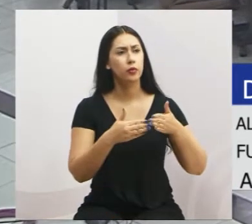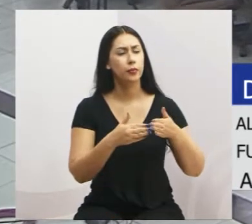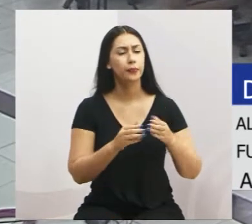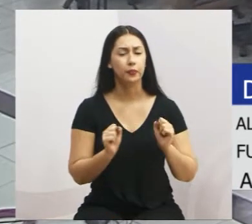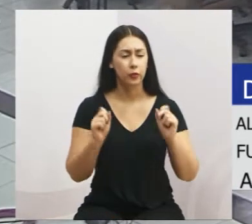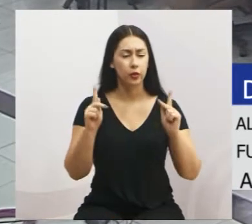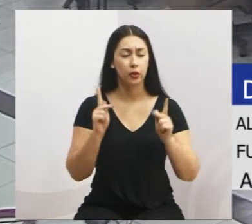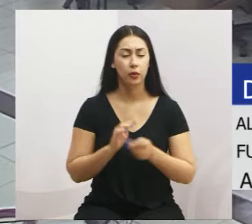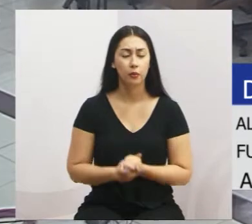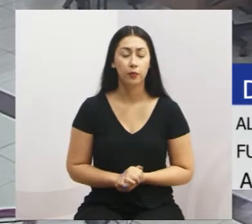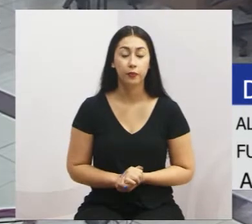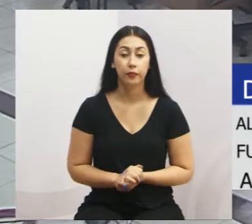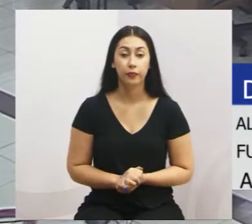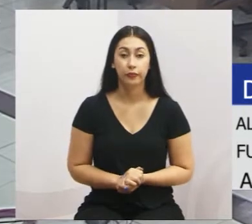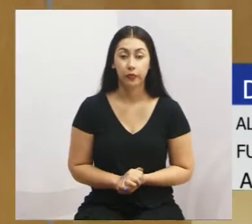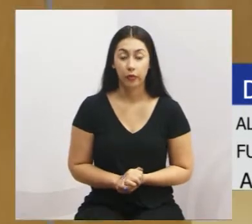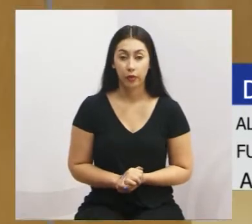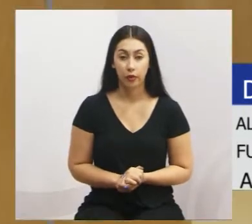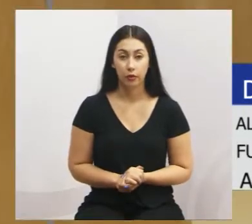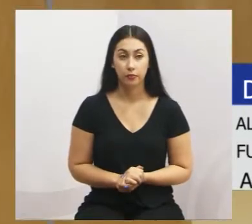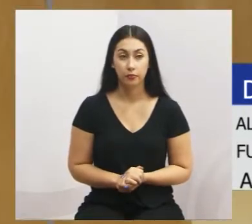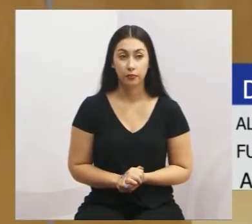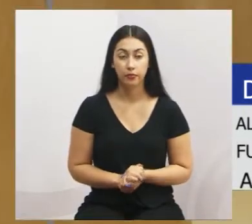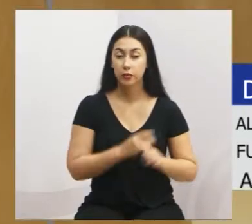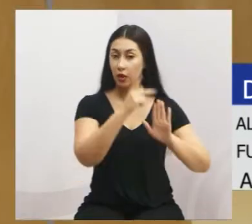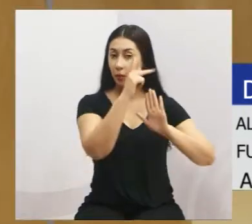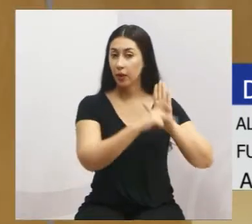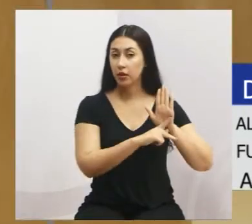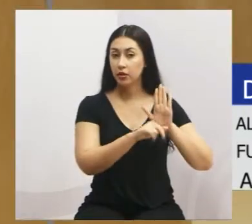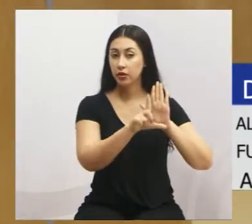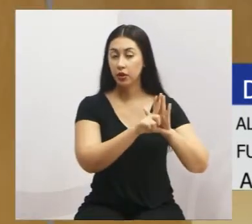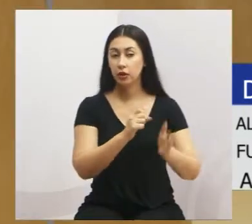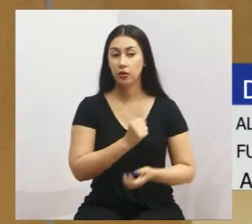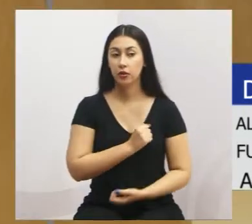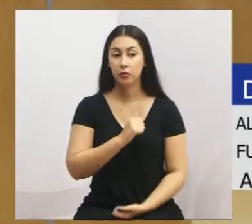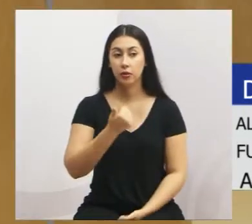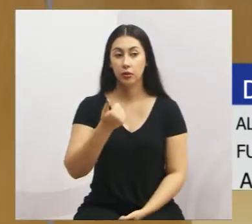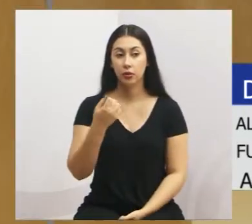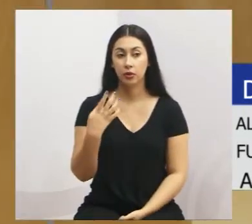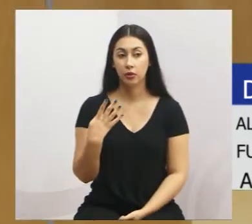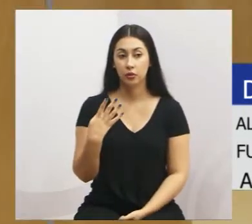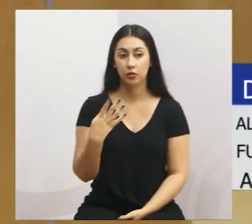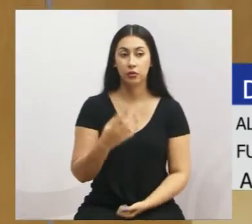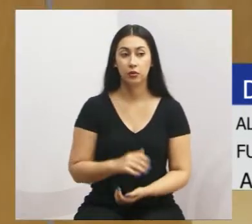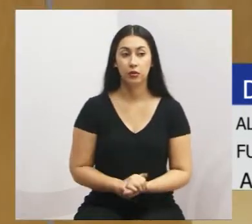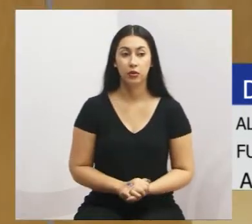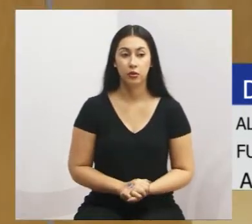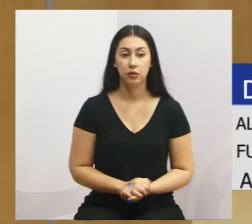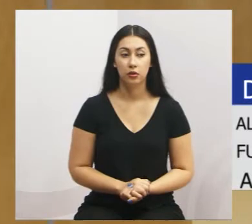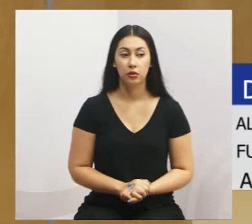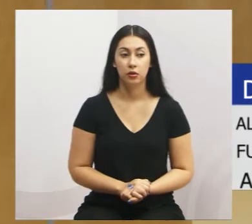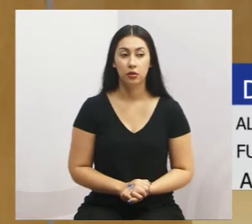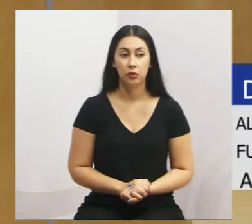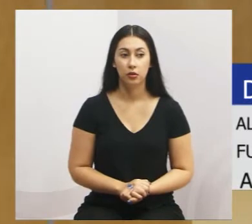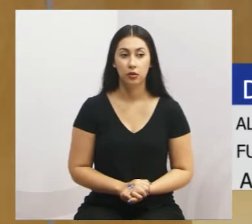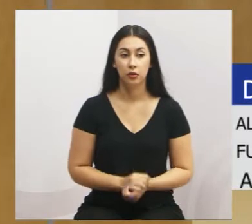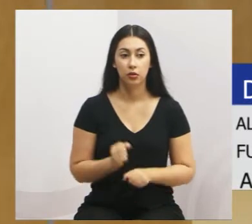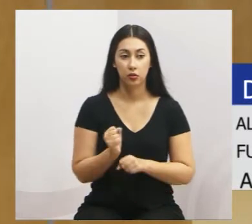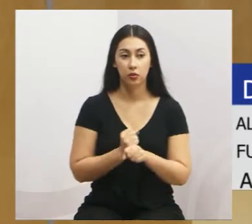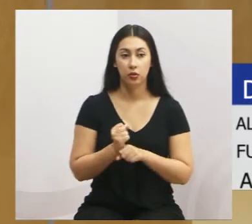Ok. Bom, projeto de lei número 14, 16 de junho de